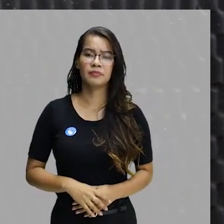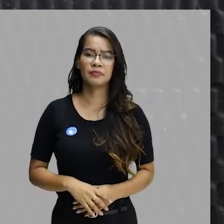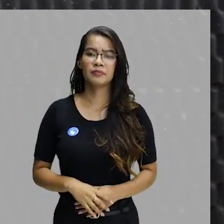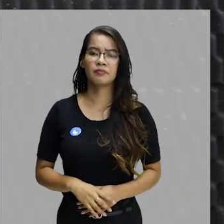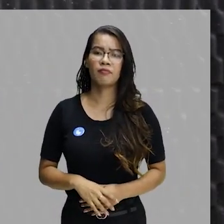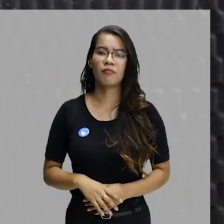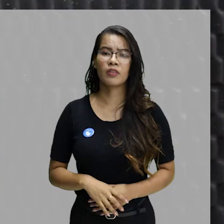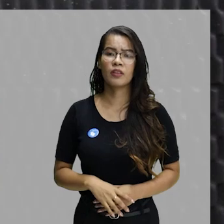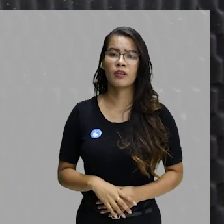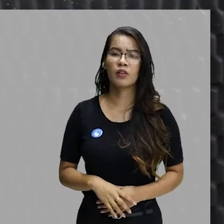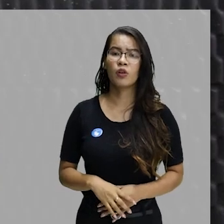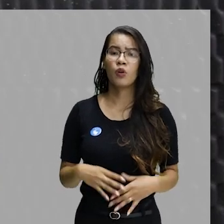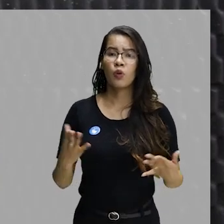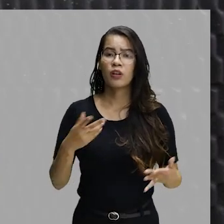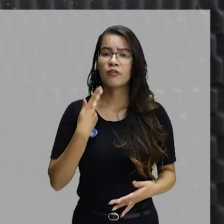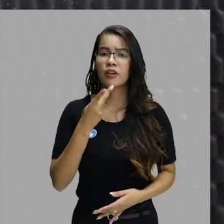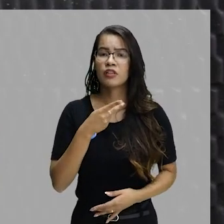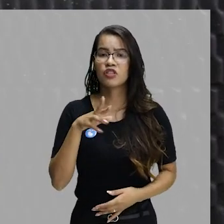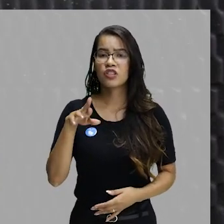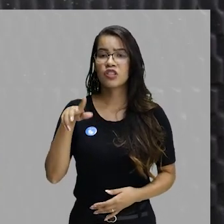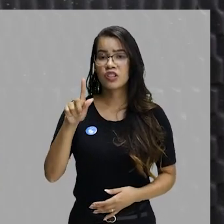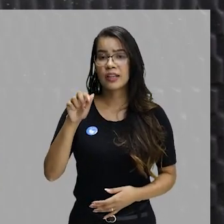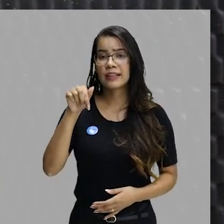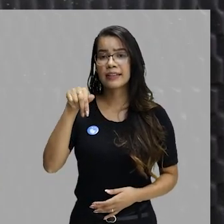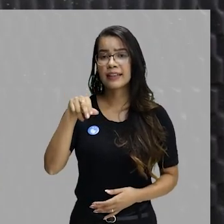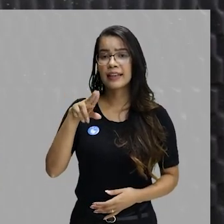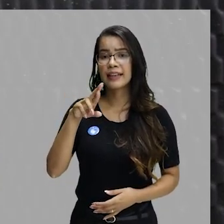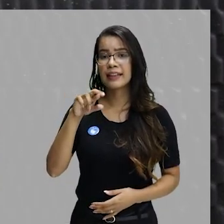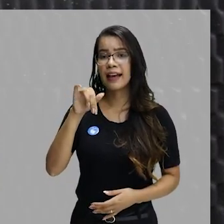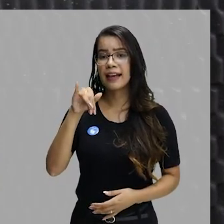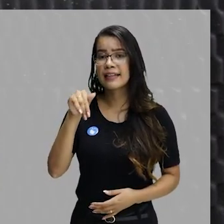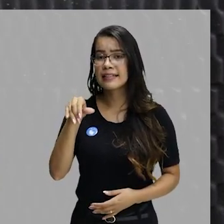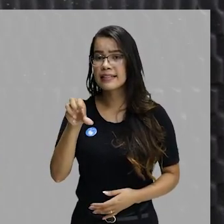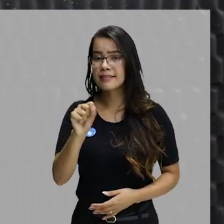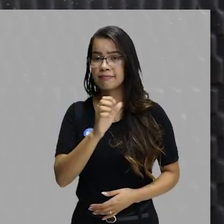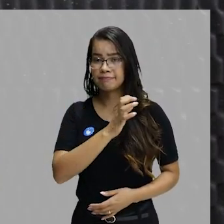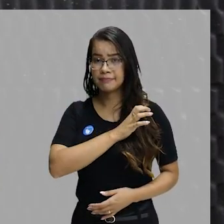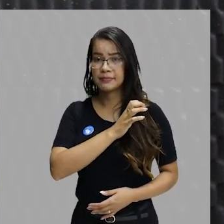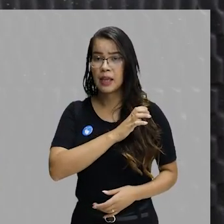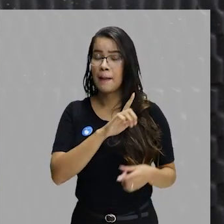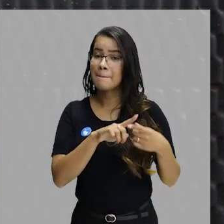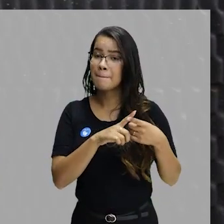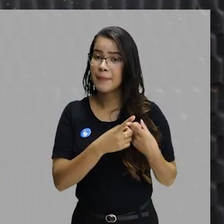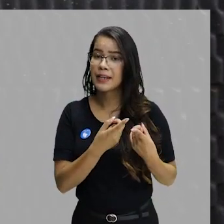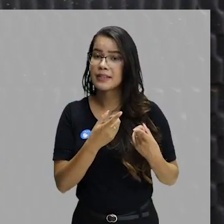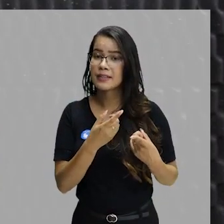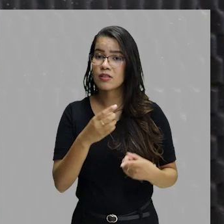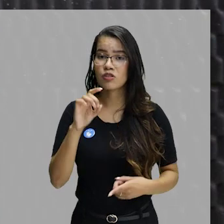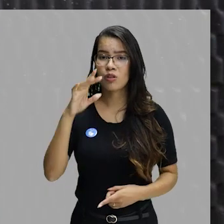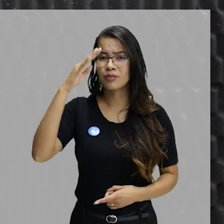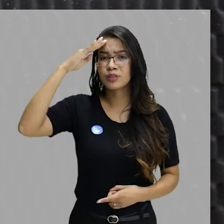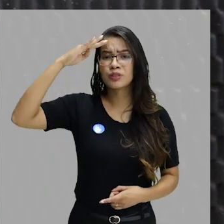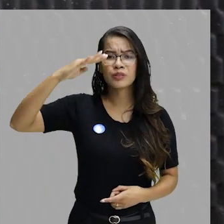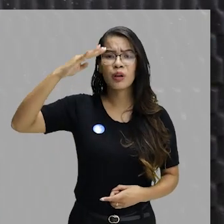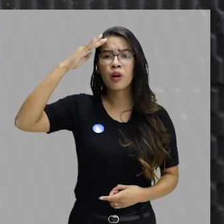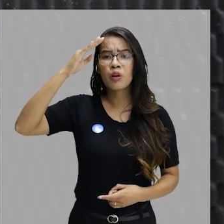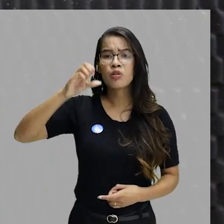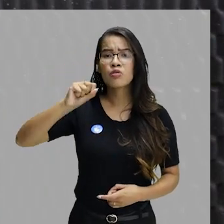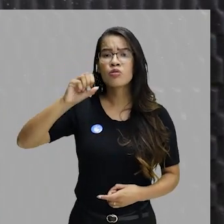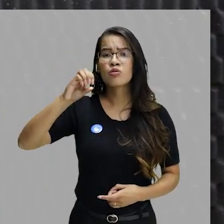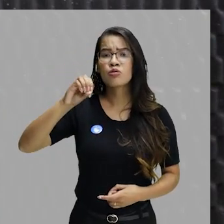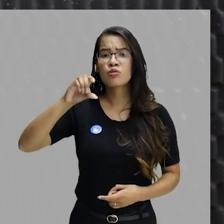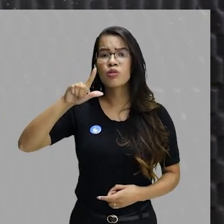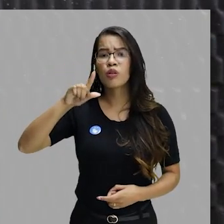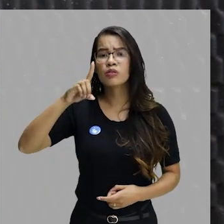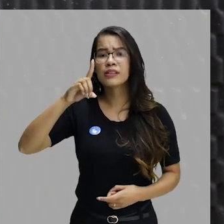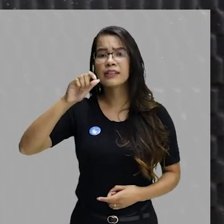generais romanos, você fala de setores aristocráticos, mas eu me refiro aos soldados. Se nós analisarmos os soldados que vão compor